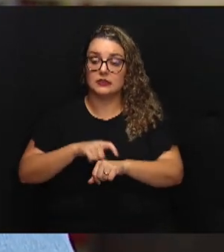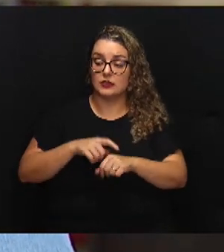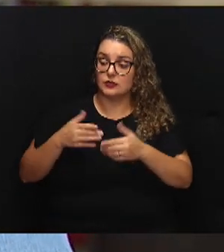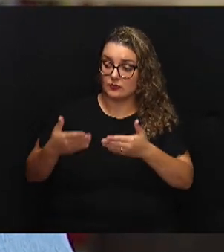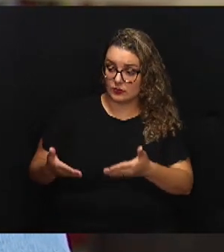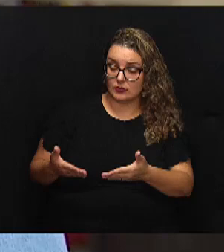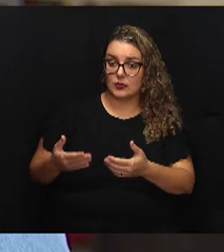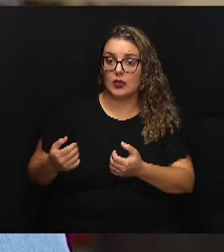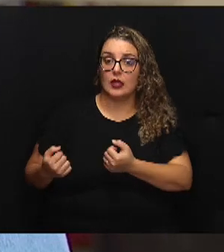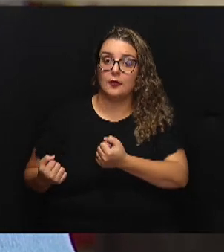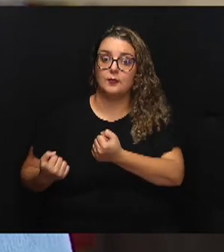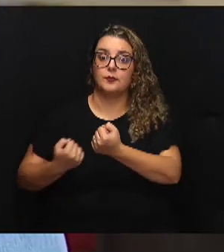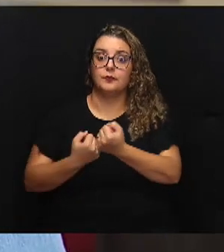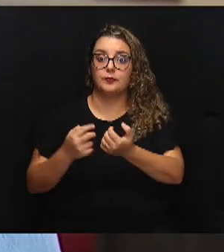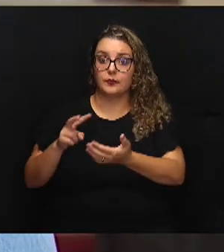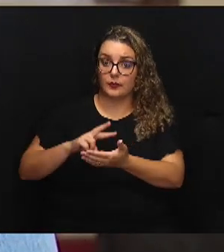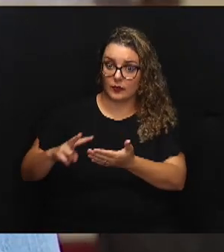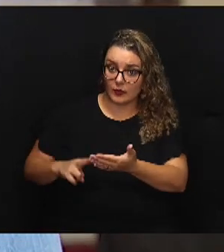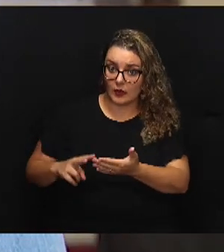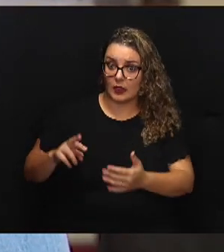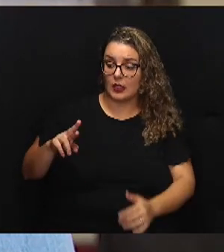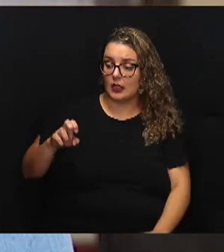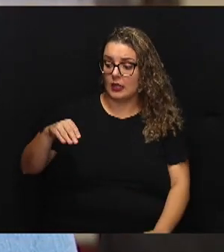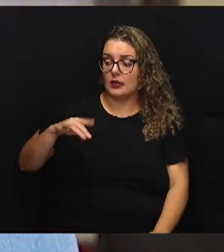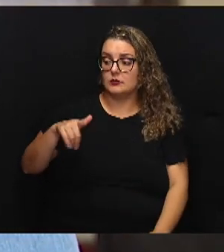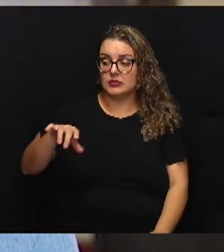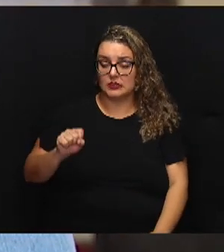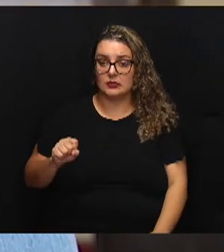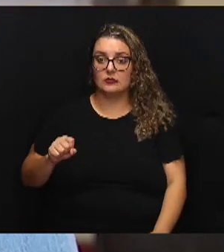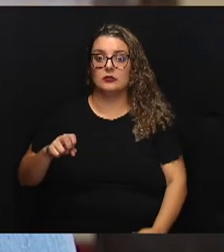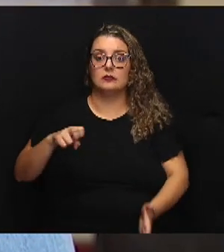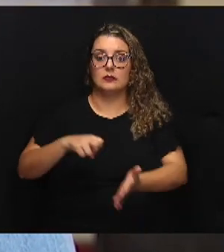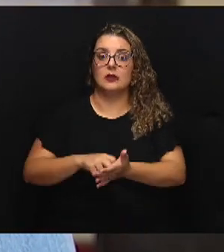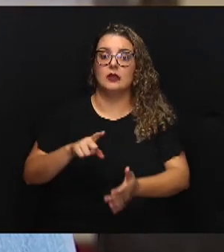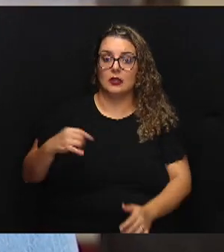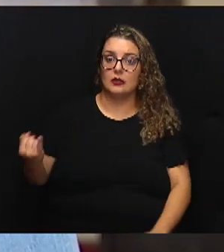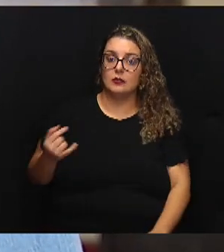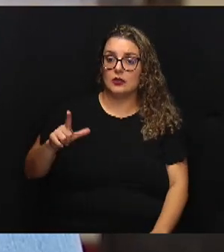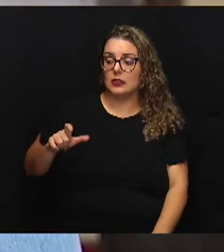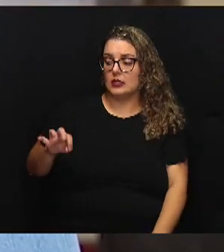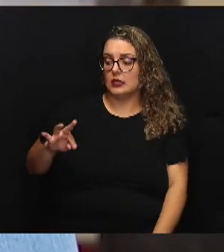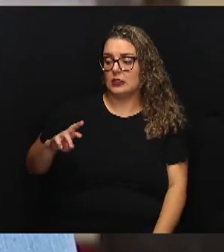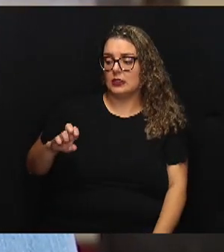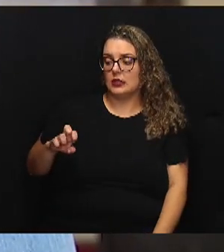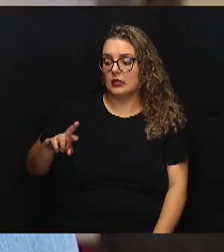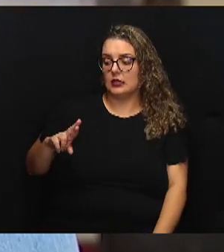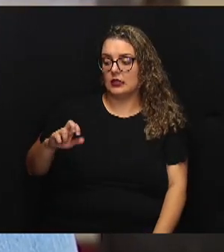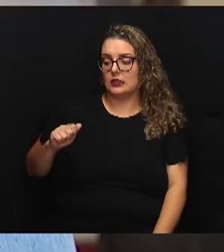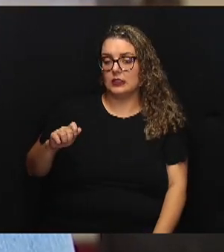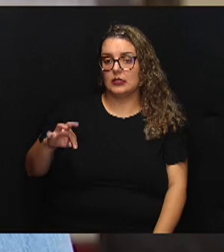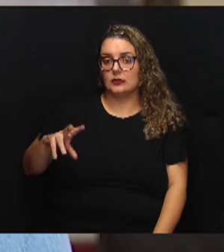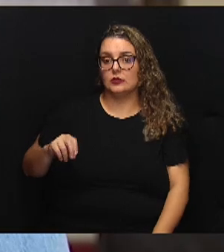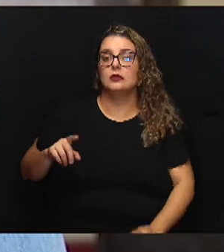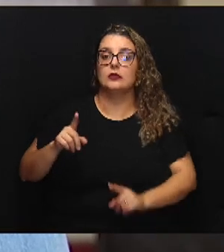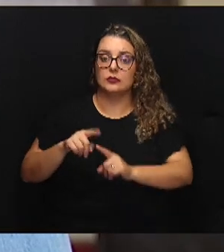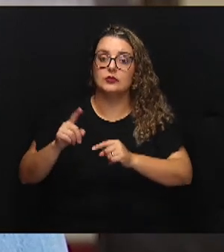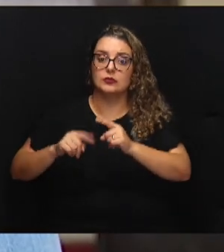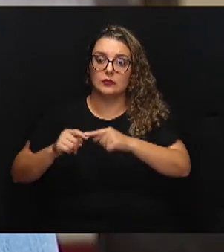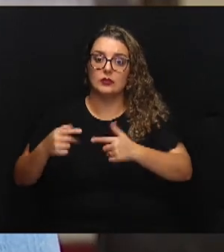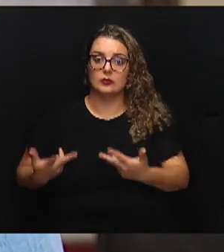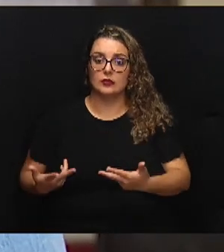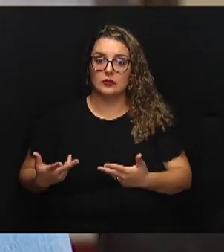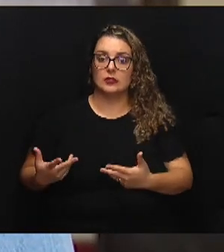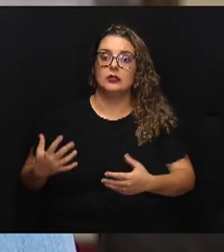estamos apoiando a leitura para a remissão da pena, é importante que seja literatura. Porque é o tipo de material que vai contar